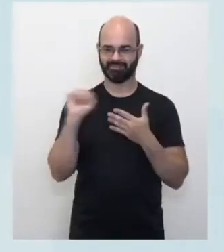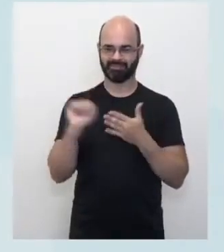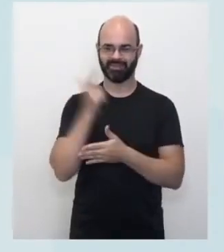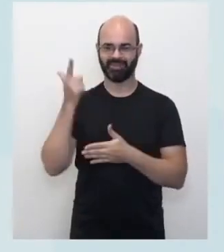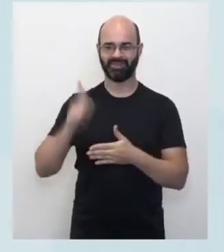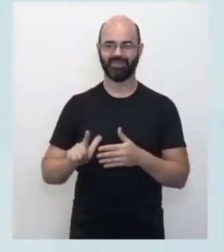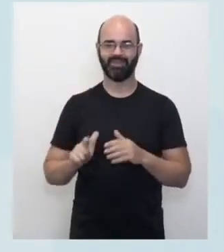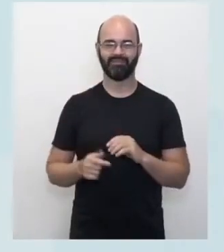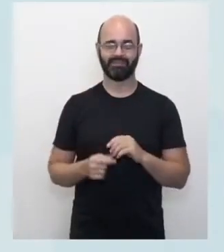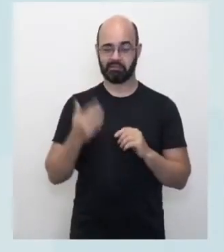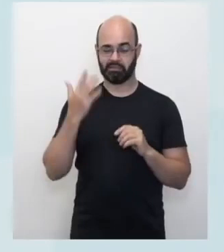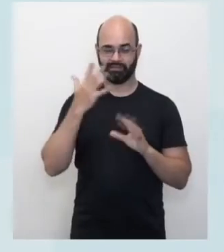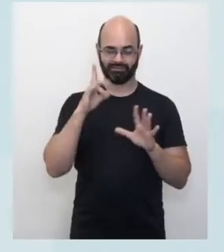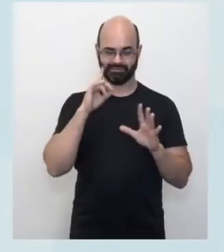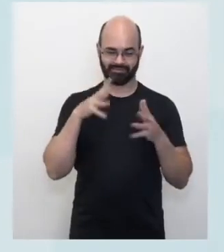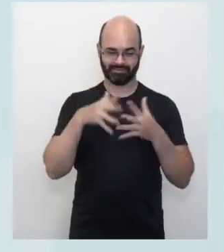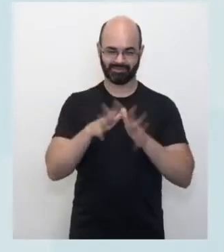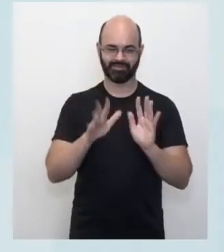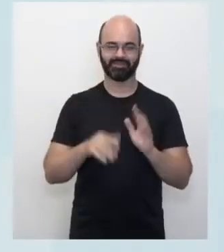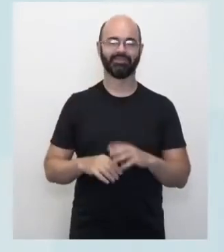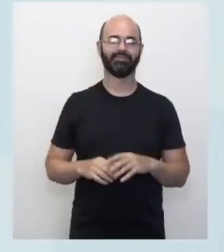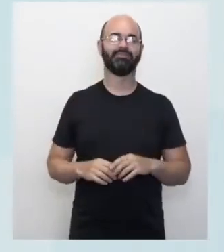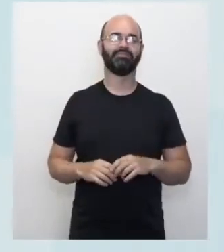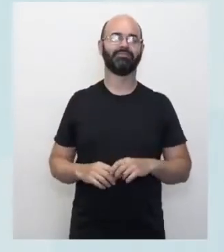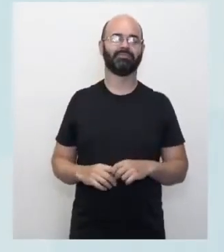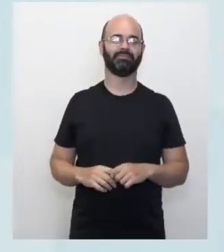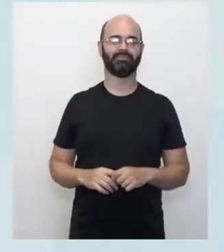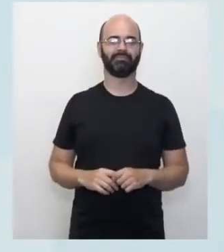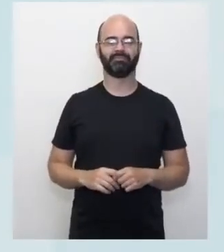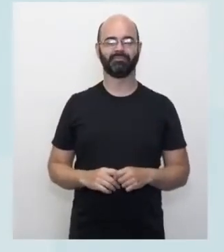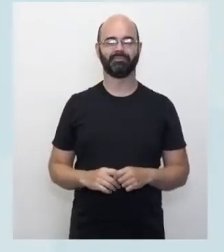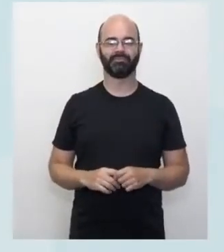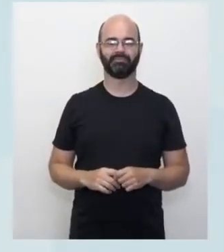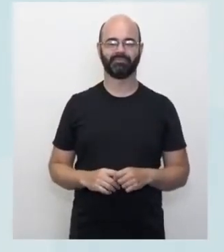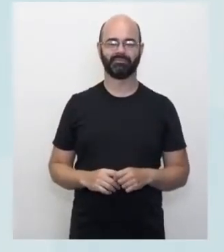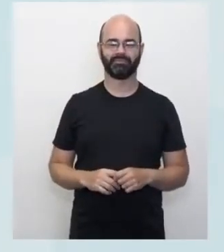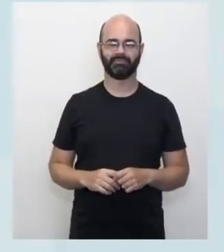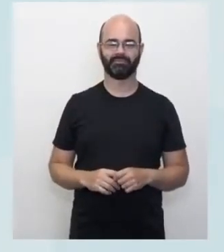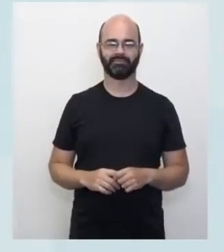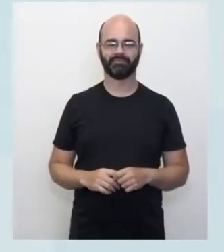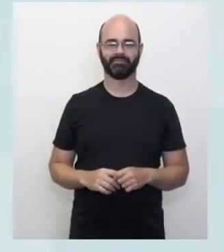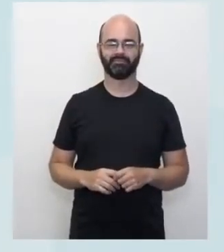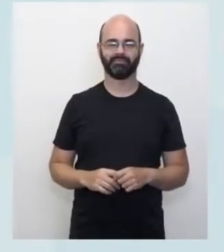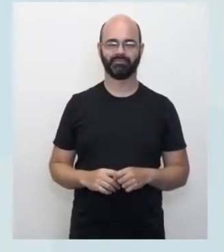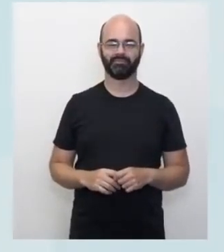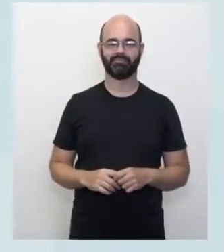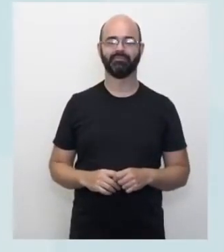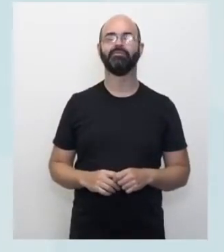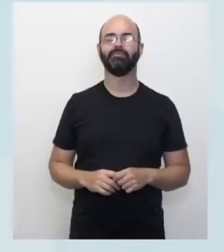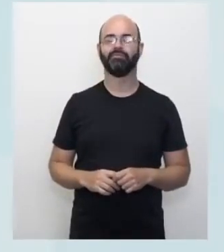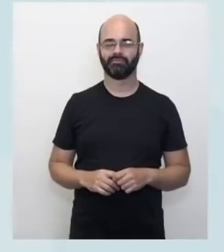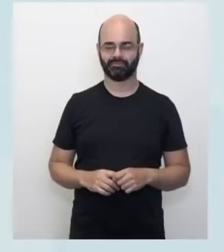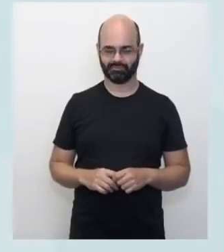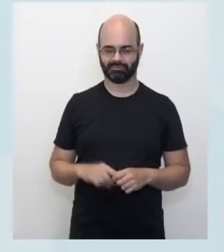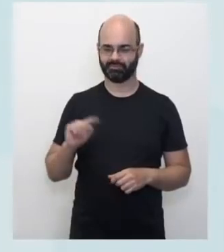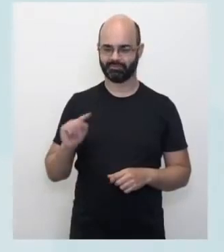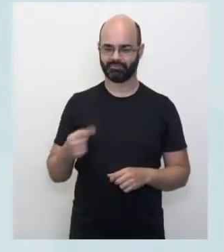dá para ver o que está escrito aqui. Aí, deixa eu apagar, vírgula